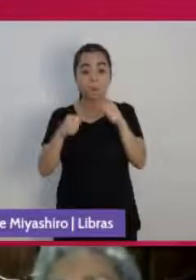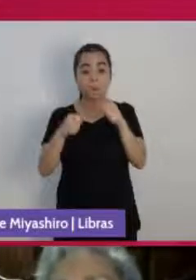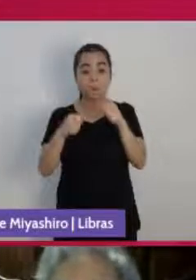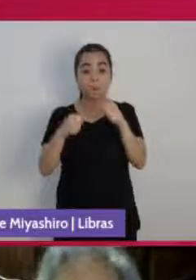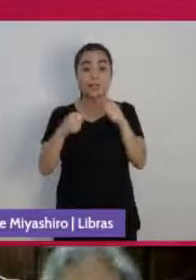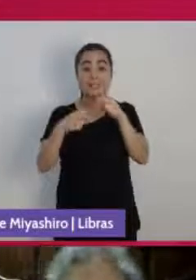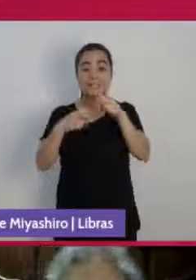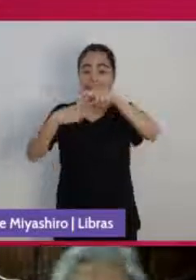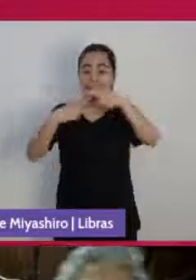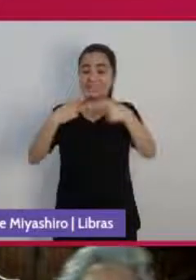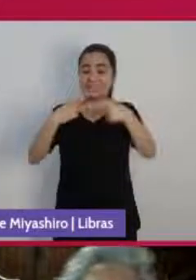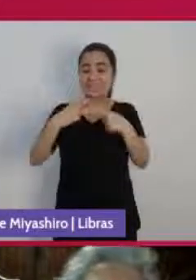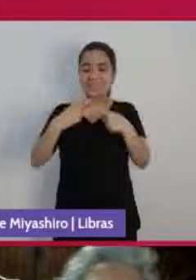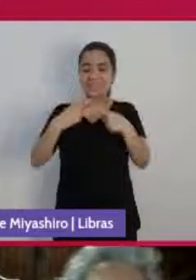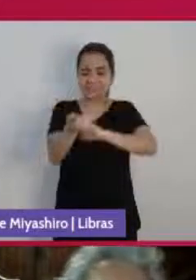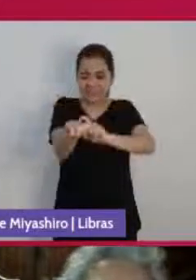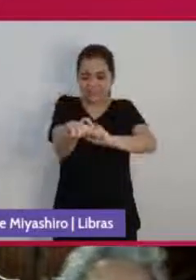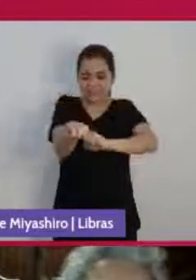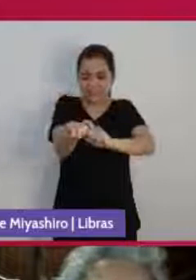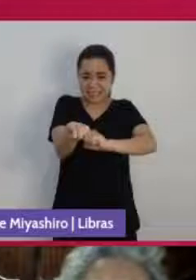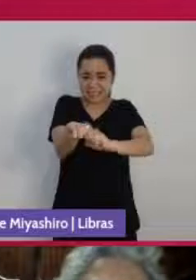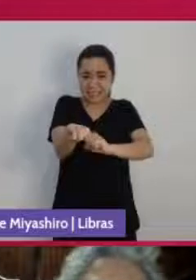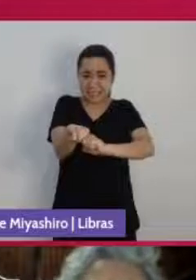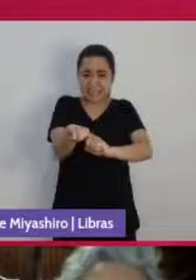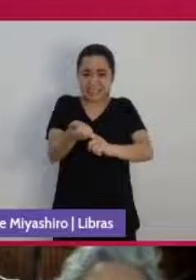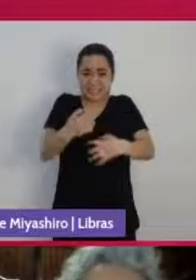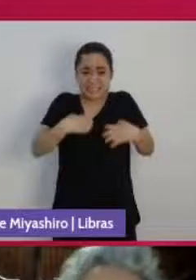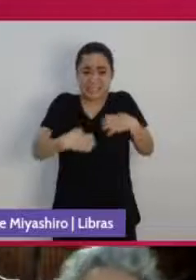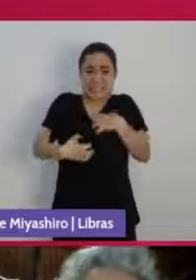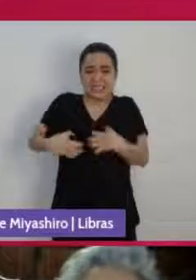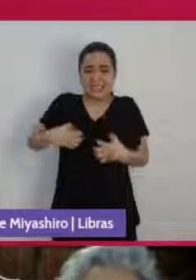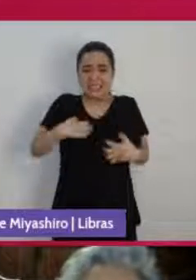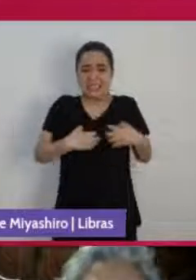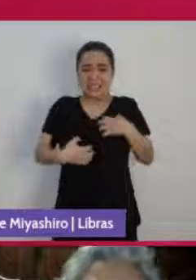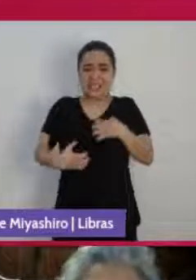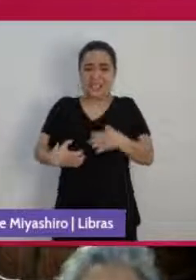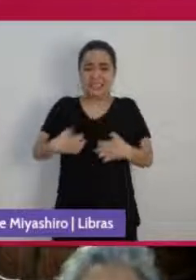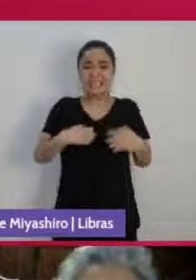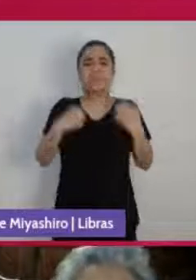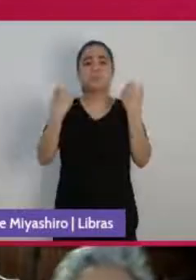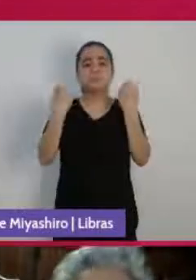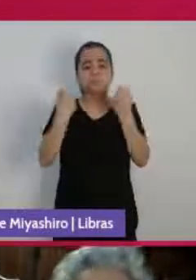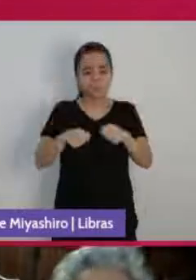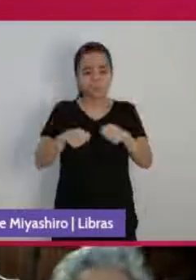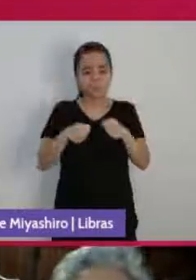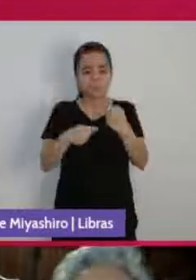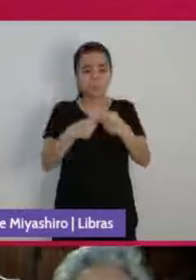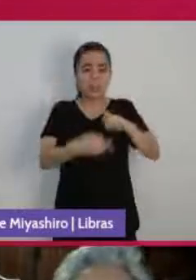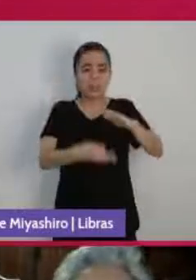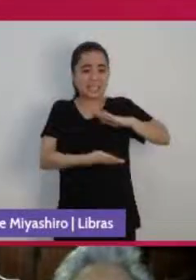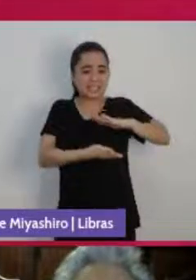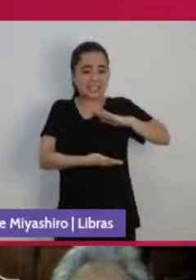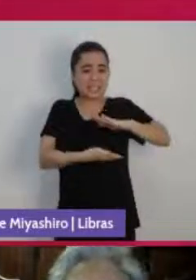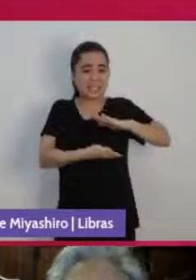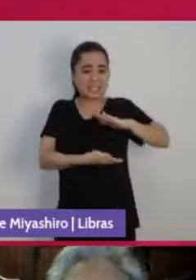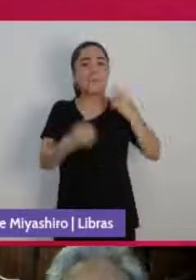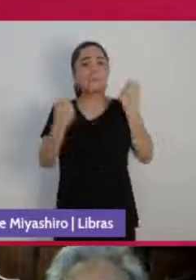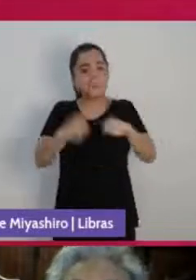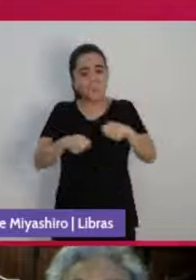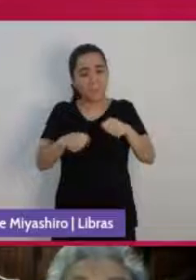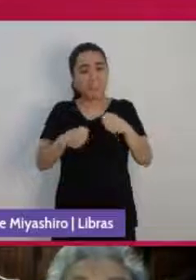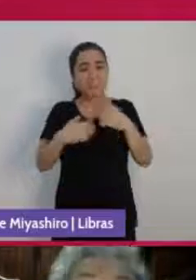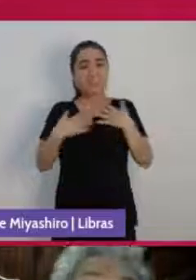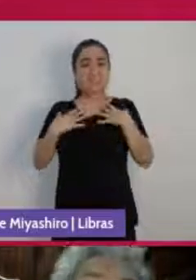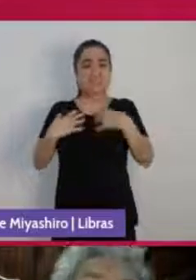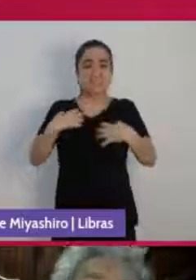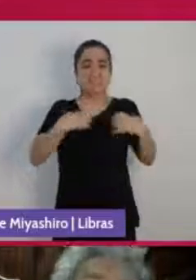de estresse, uma carga emocional muito grande quando ela vem fazer exame de mamografia, principalmente